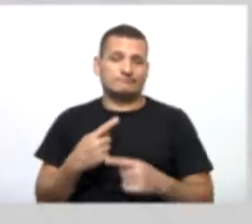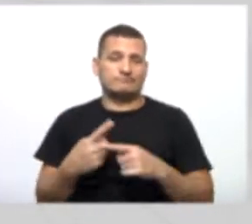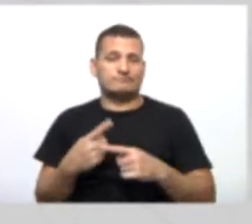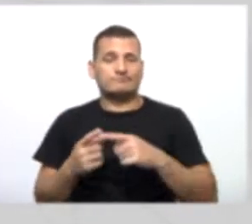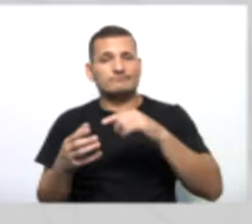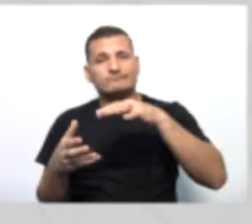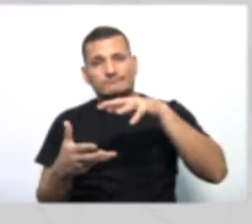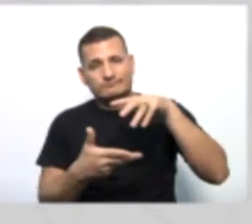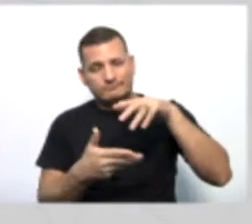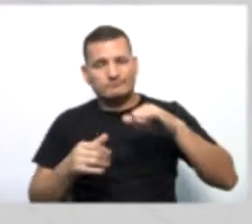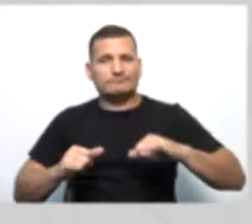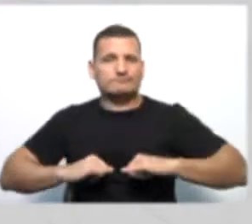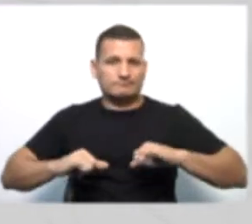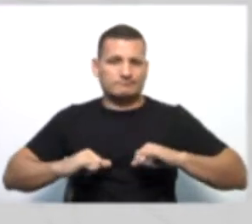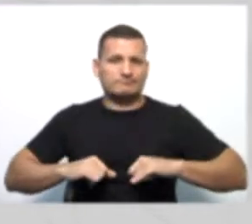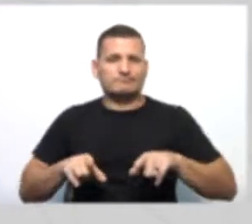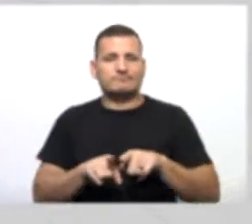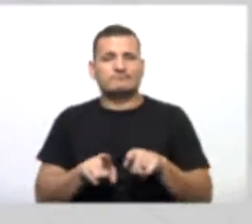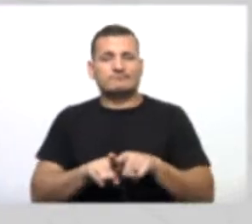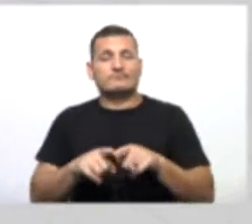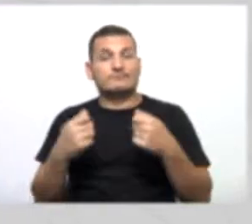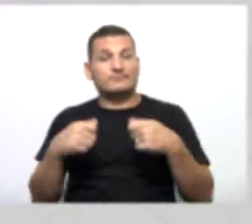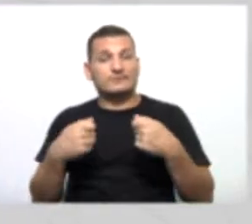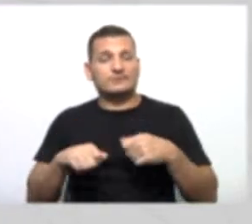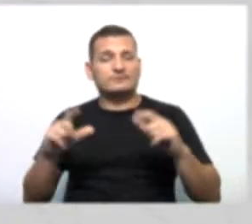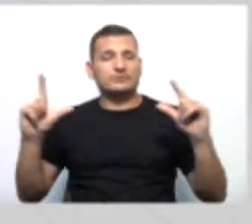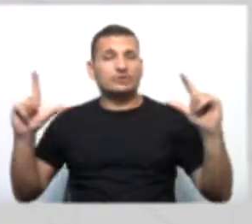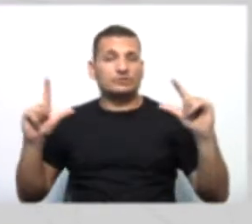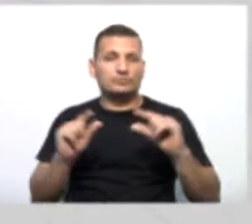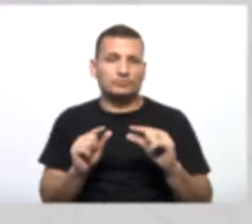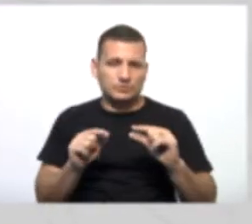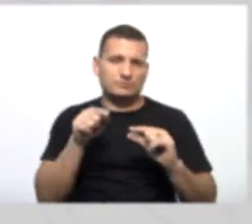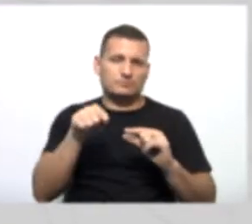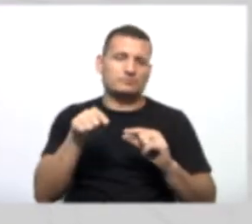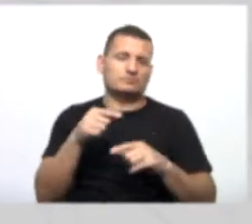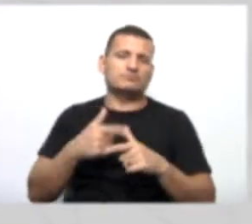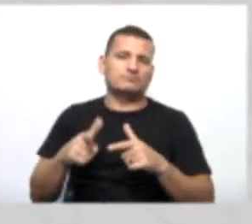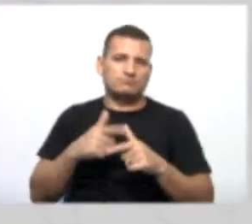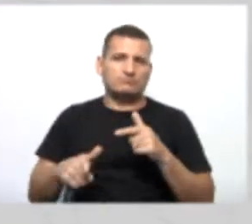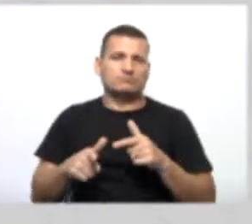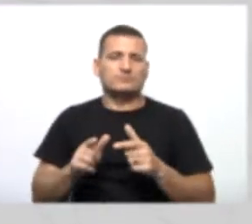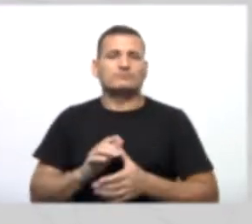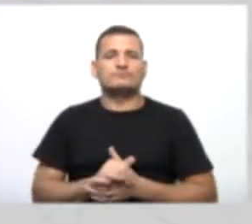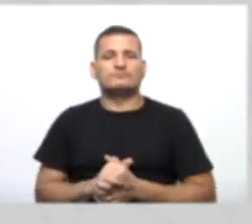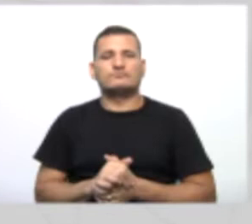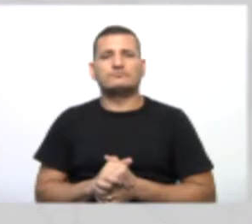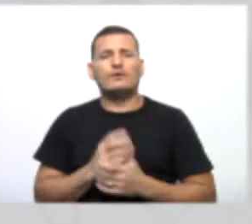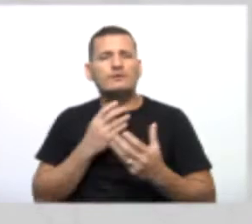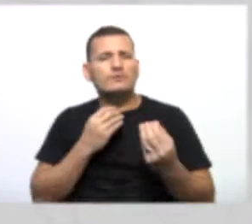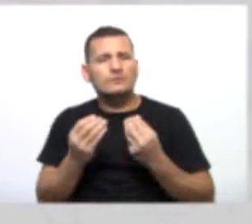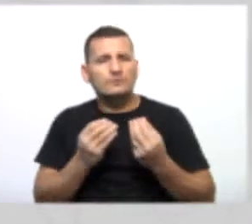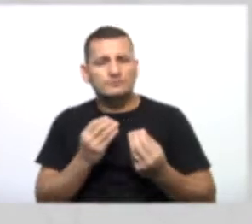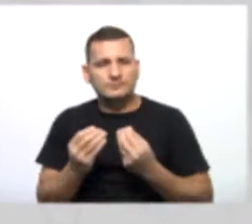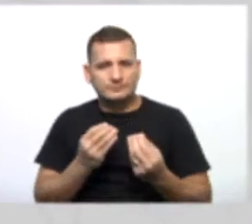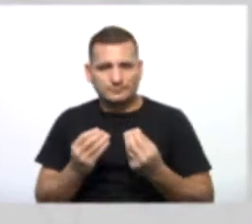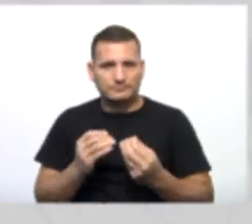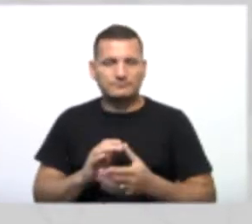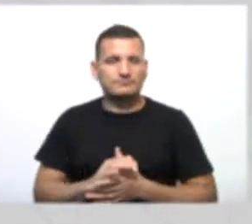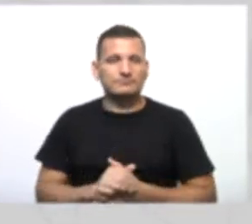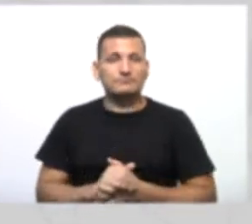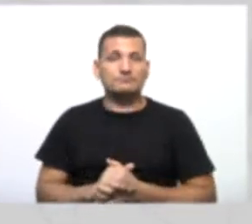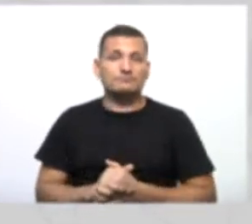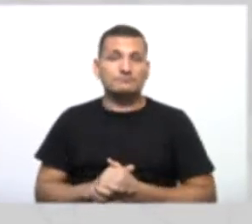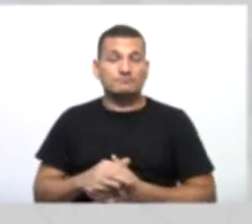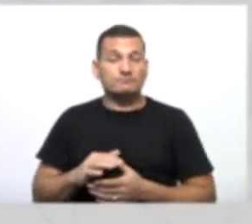está sofrendo também. Nós precisamos amenizar essa situação de alguma forma, tá certo? E isso é para